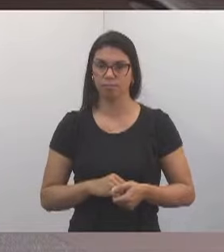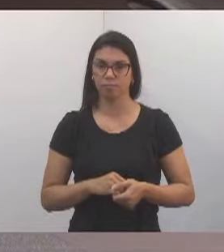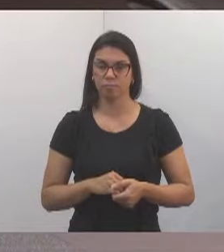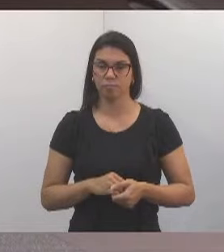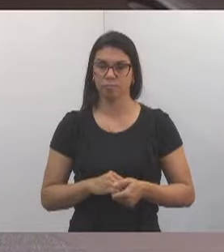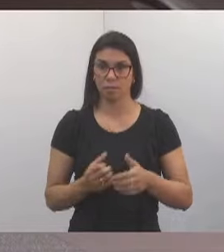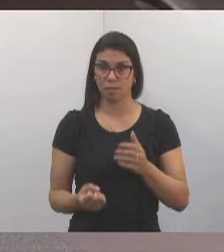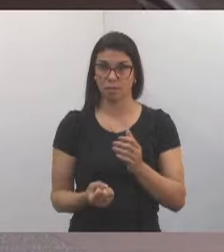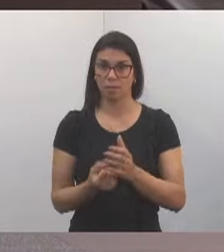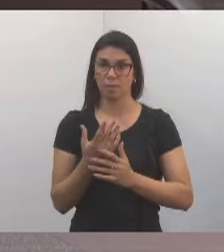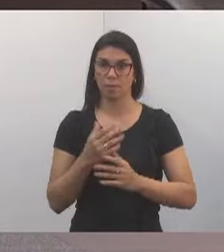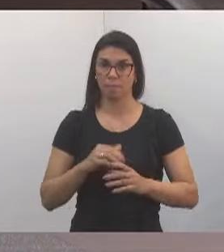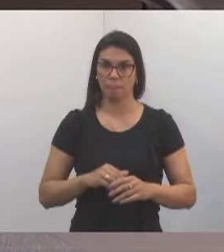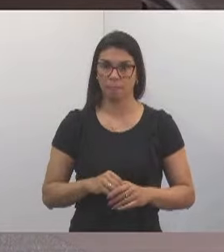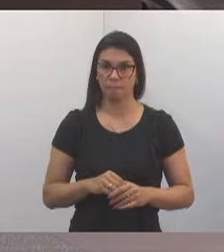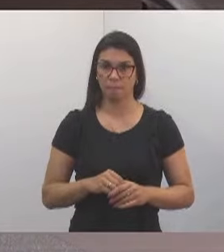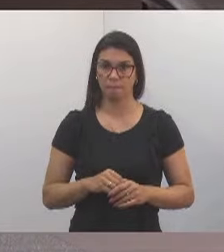foi formulada.